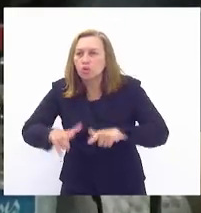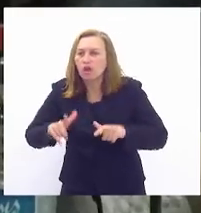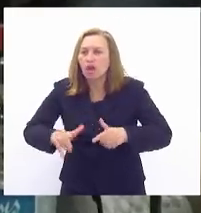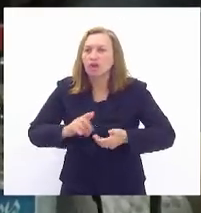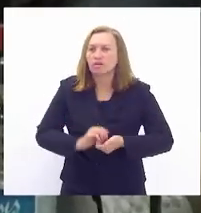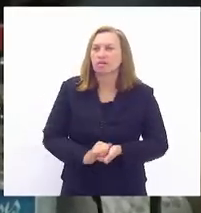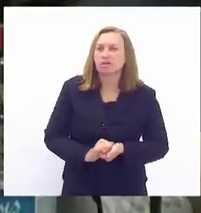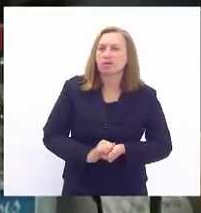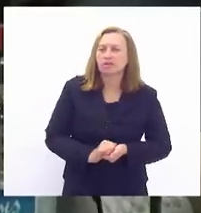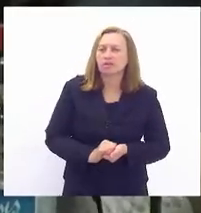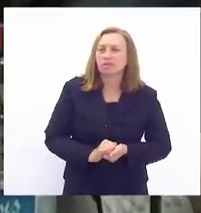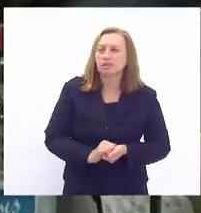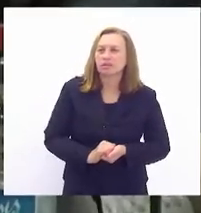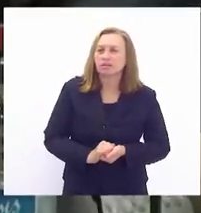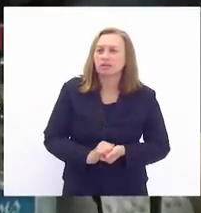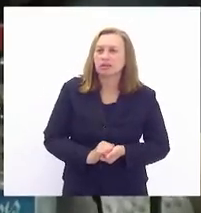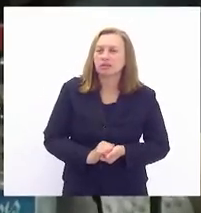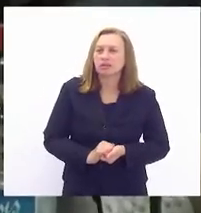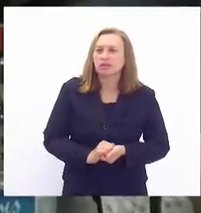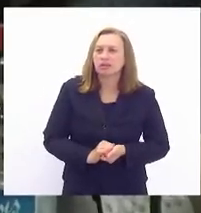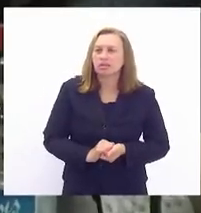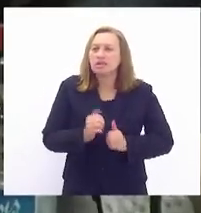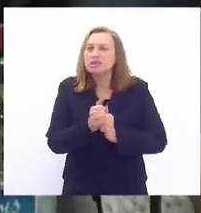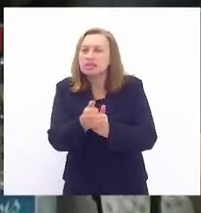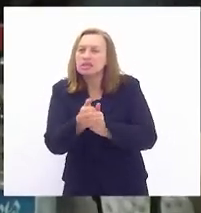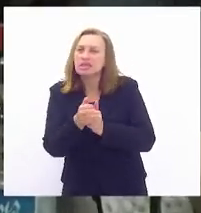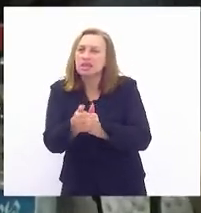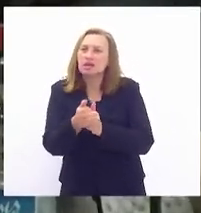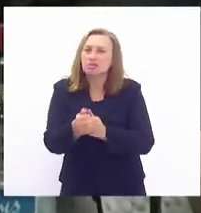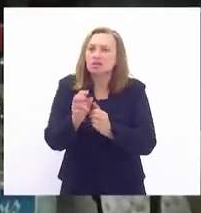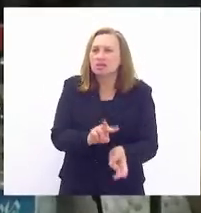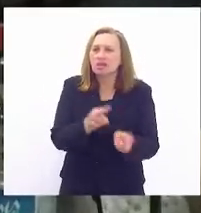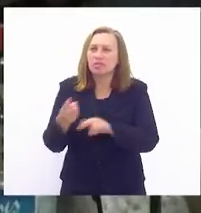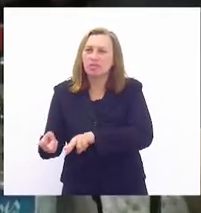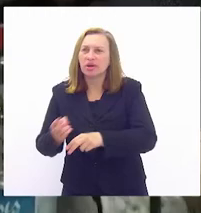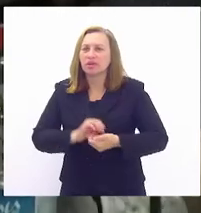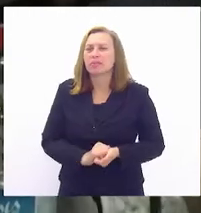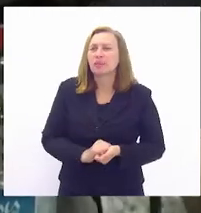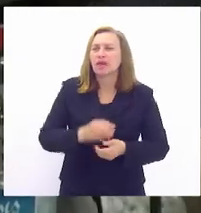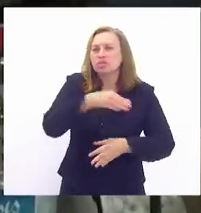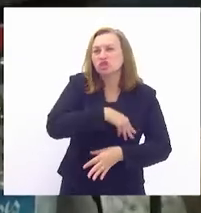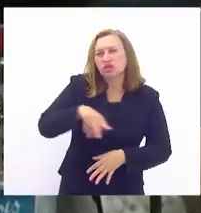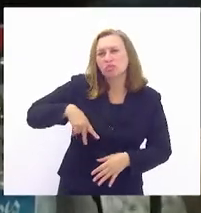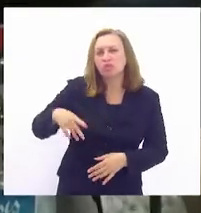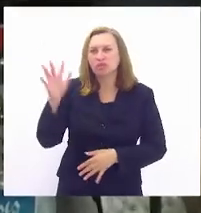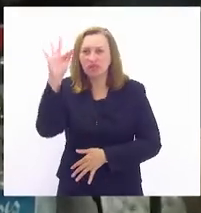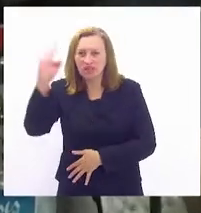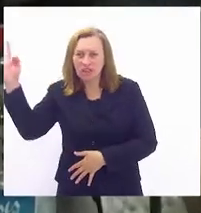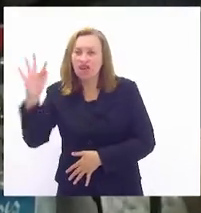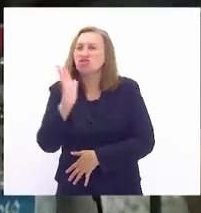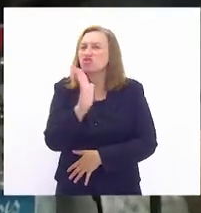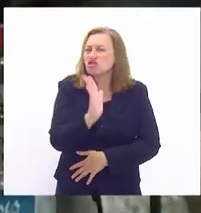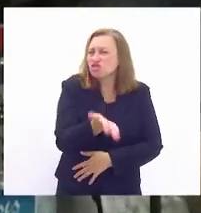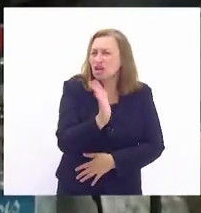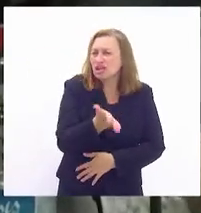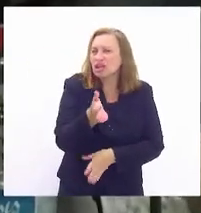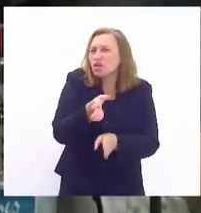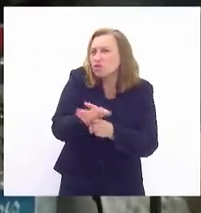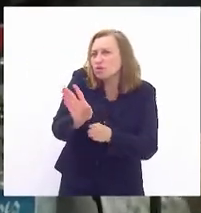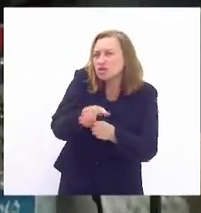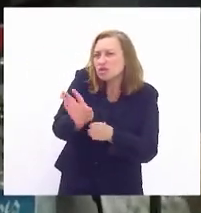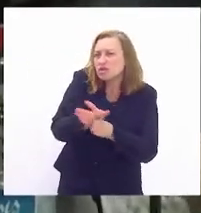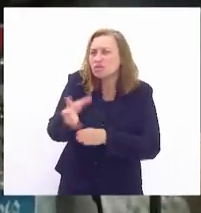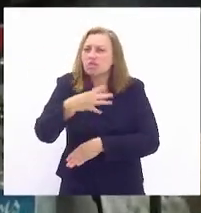DEM. E aí, seguimos os encaminhamentos. Ministério Público Federal já tem orientações no